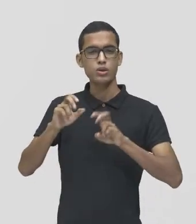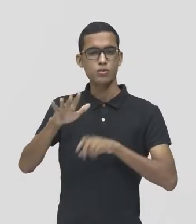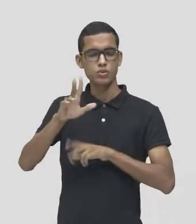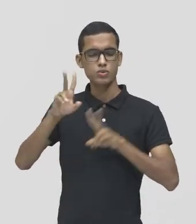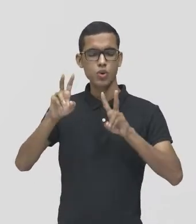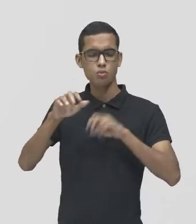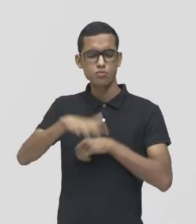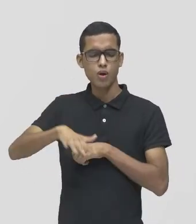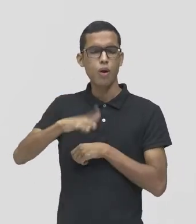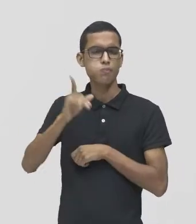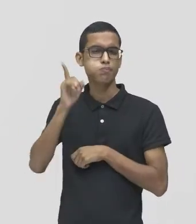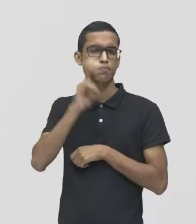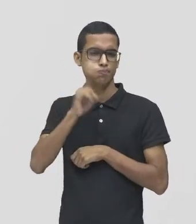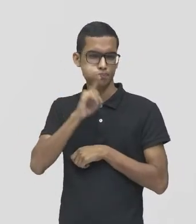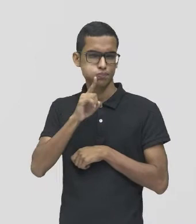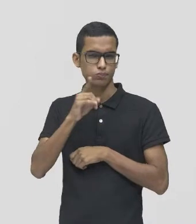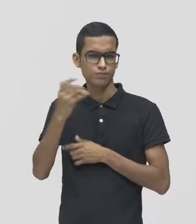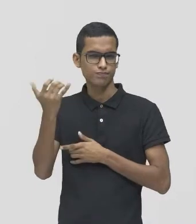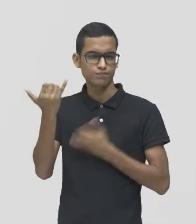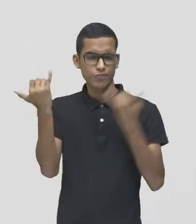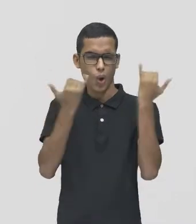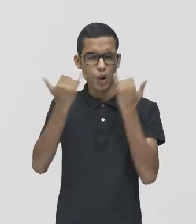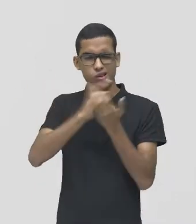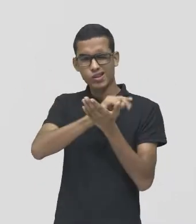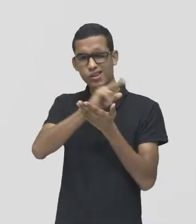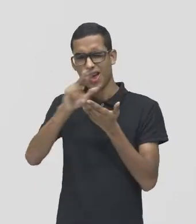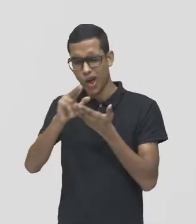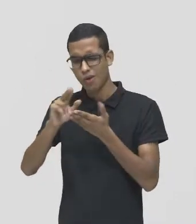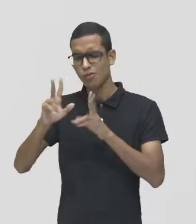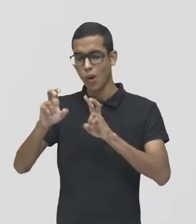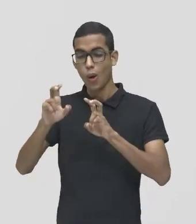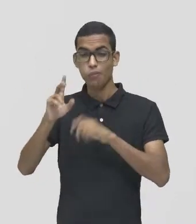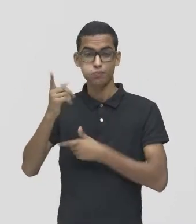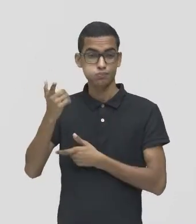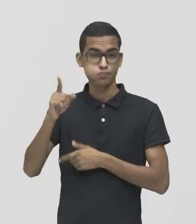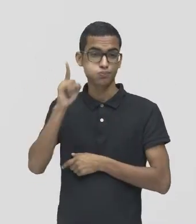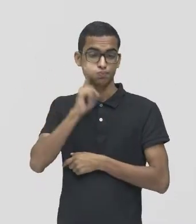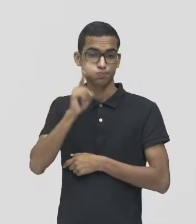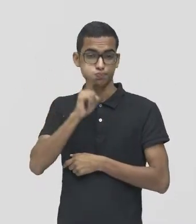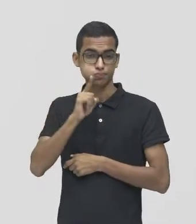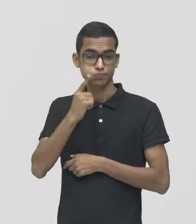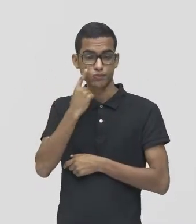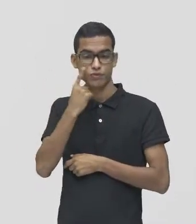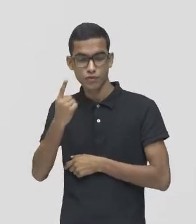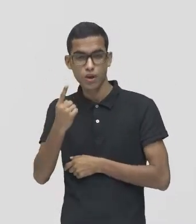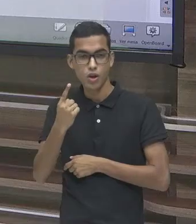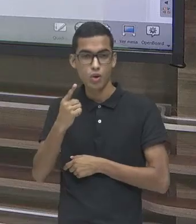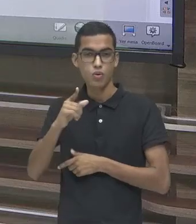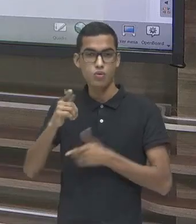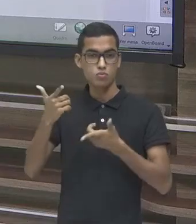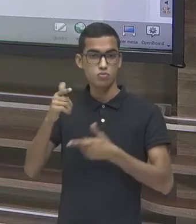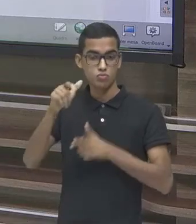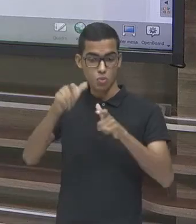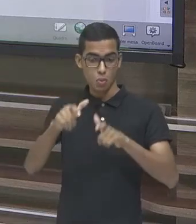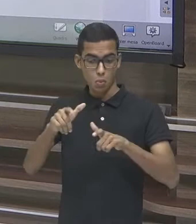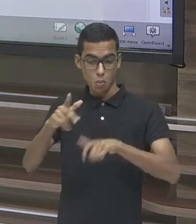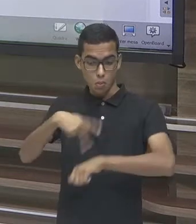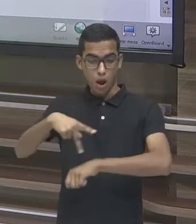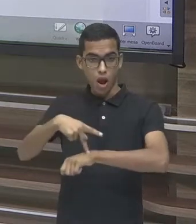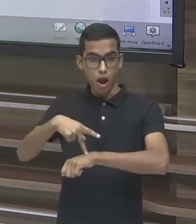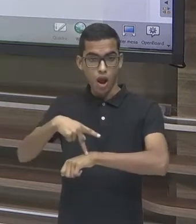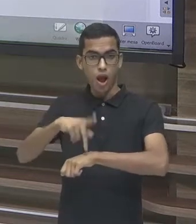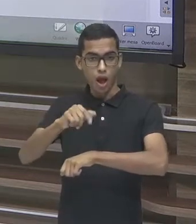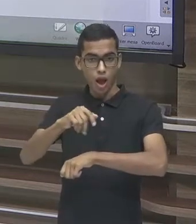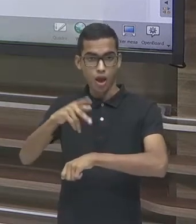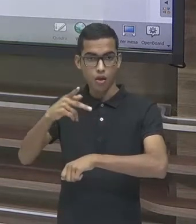diversas informações sobre os Estados Unidos. A gente conseguiu sim verificar que os Estados Unidos é um território grande, ele vai estar